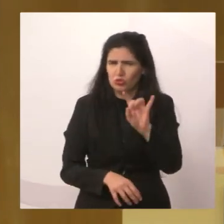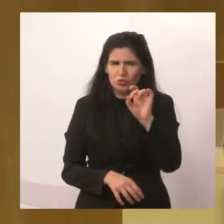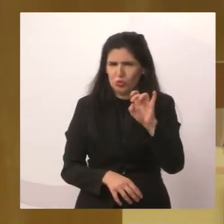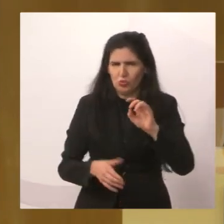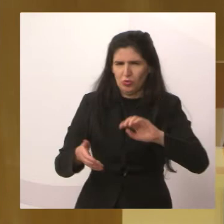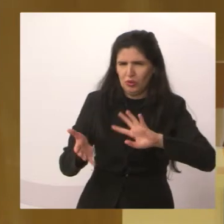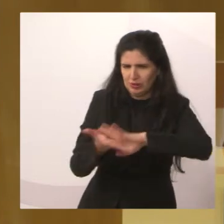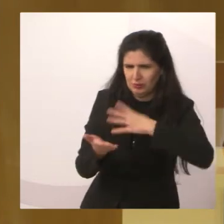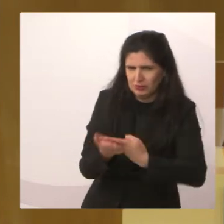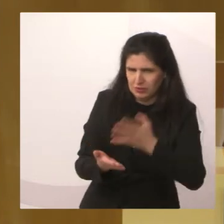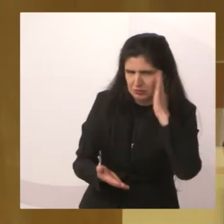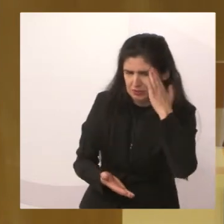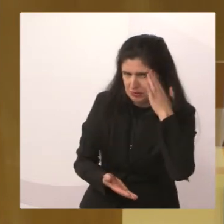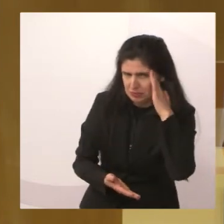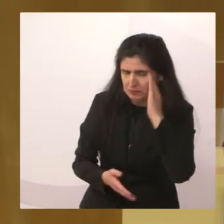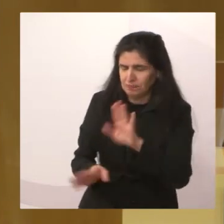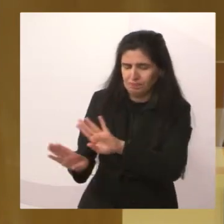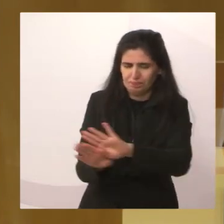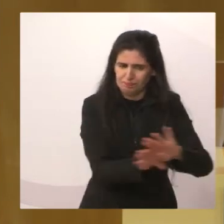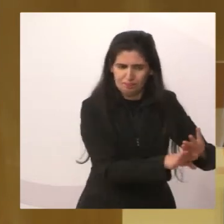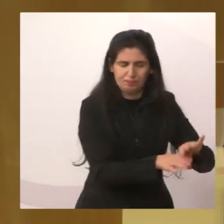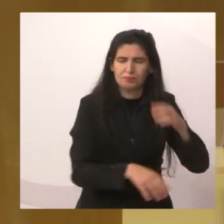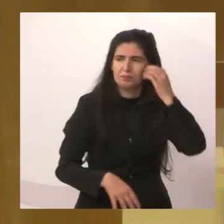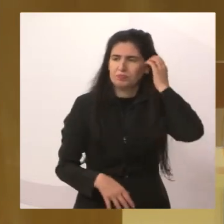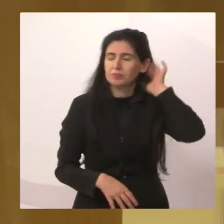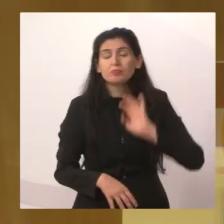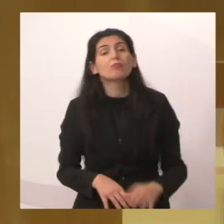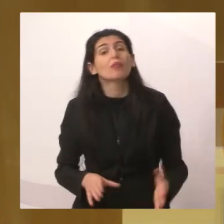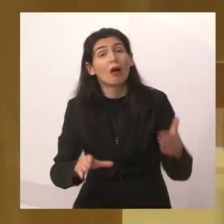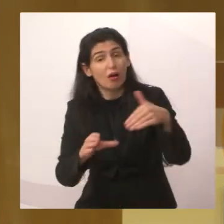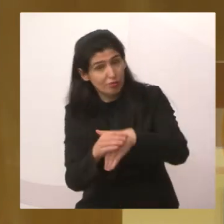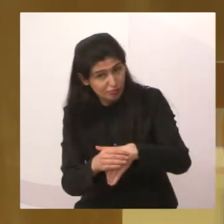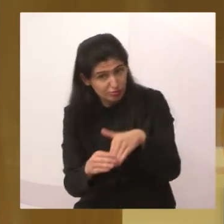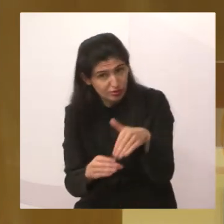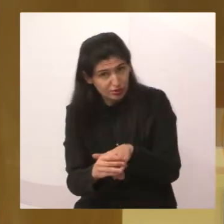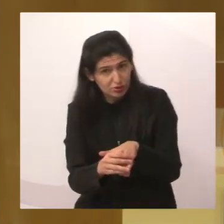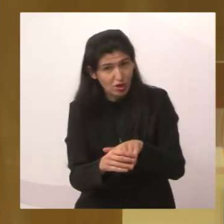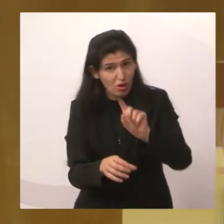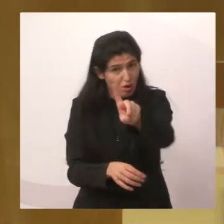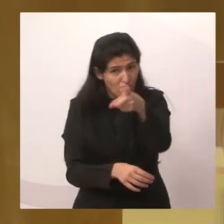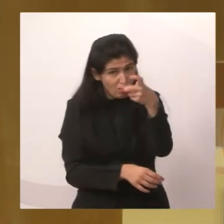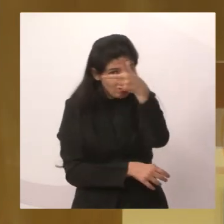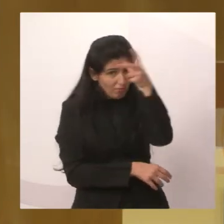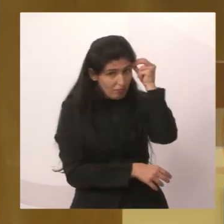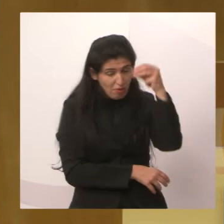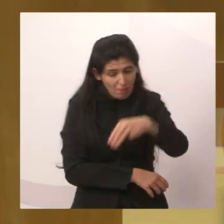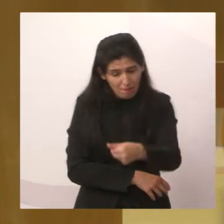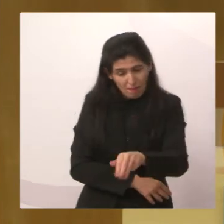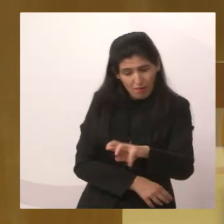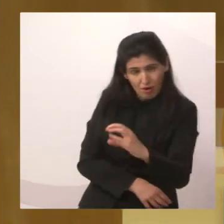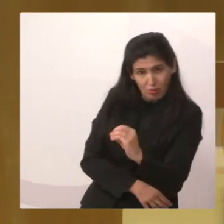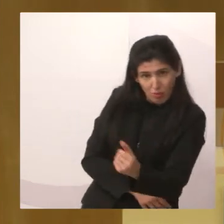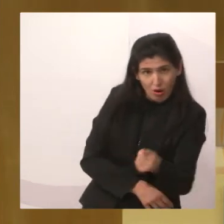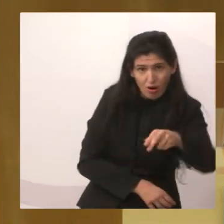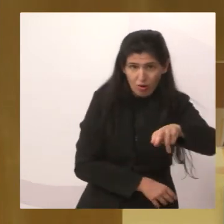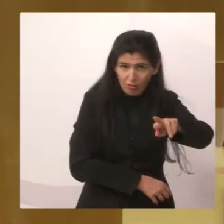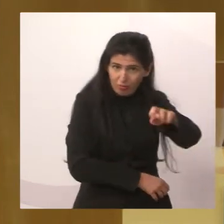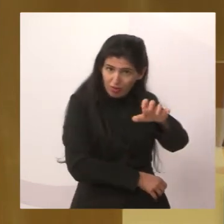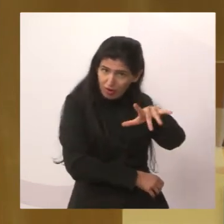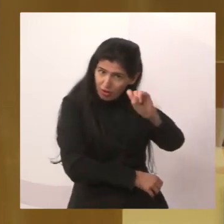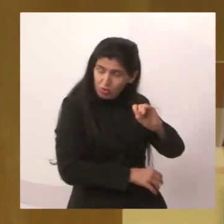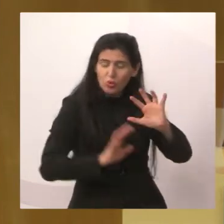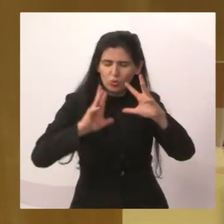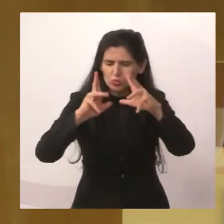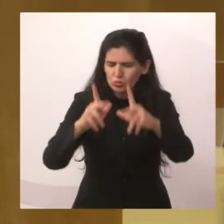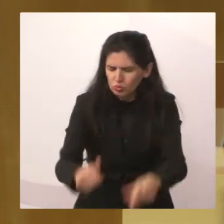desenrolar em relação a essa questão dessa votação das contas do ex-prefeito Marco Aurélio, né, acompanhei tudo, e a gente